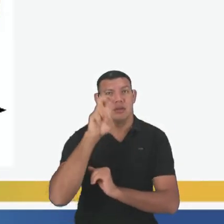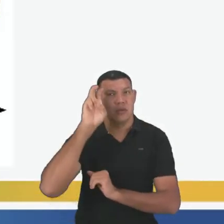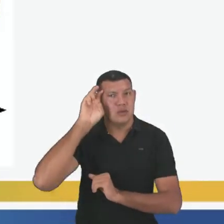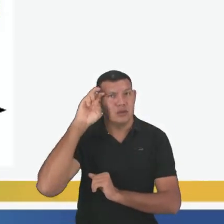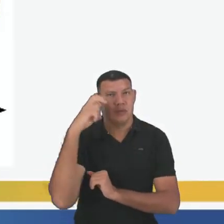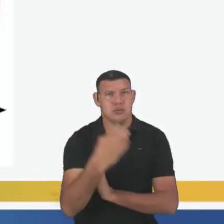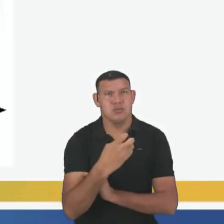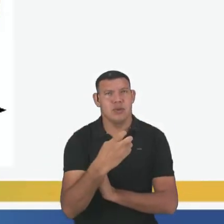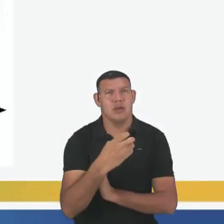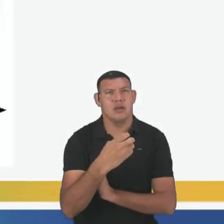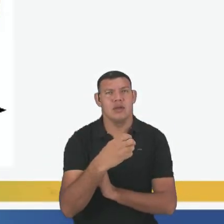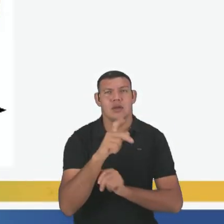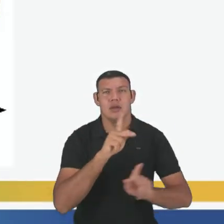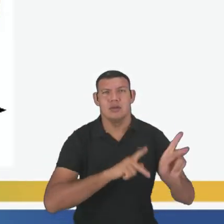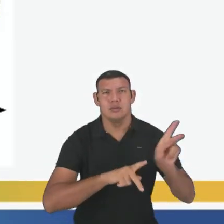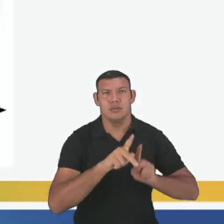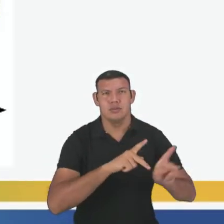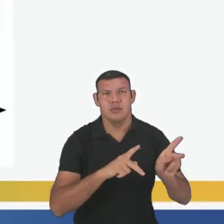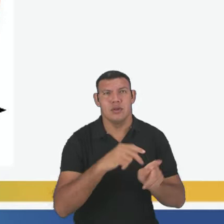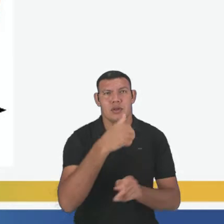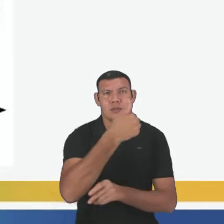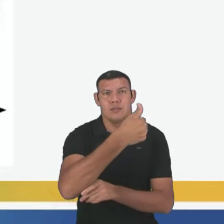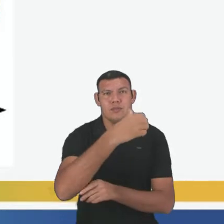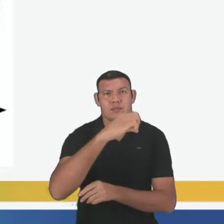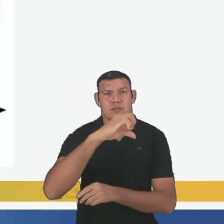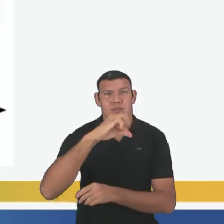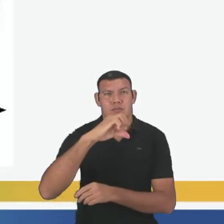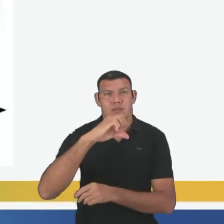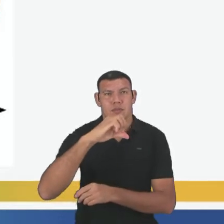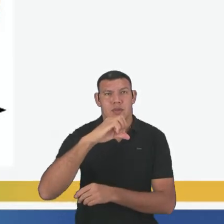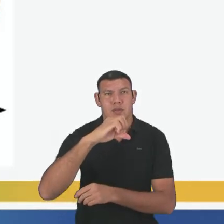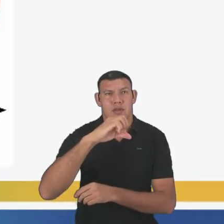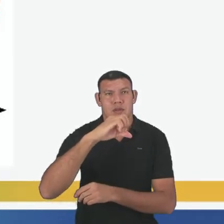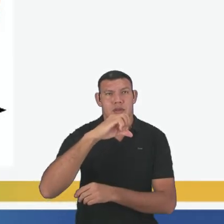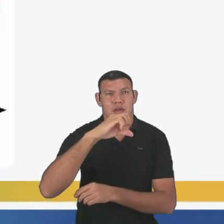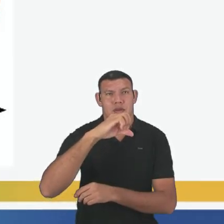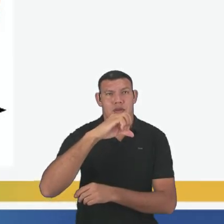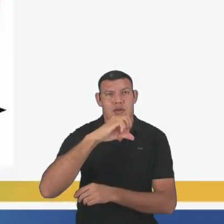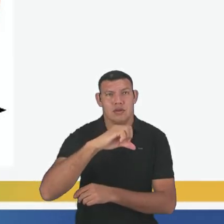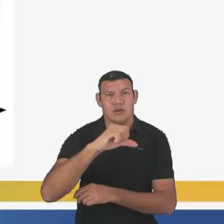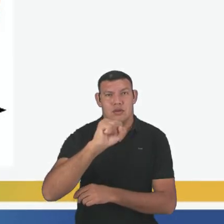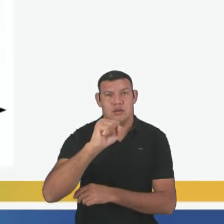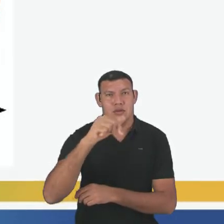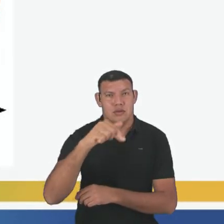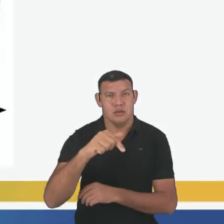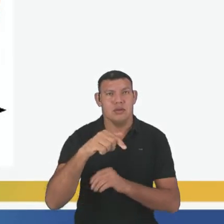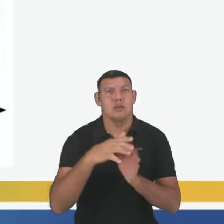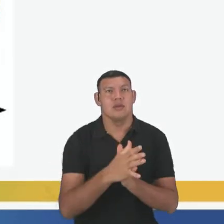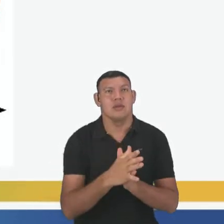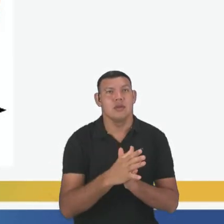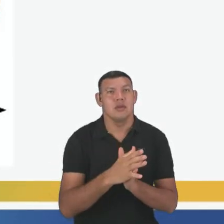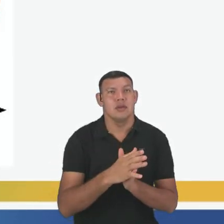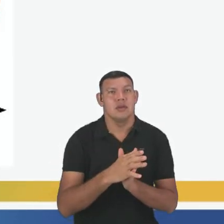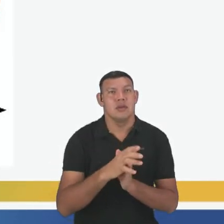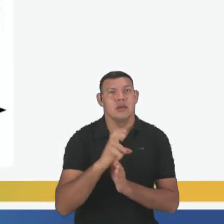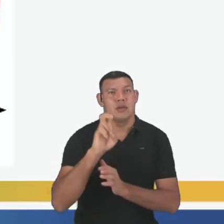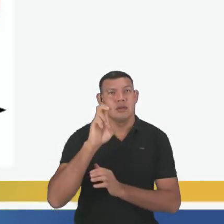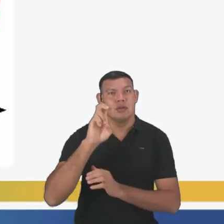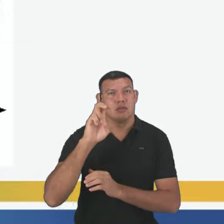bilhões, 2012, isso é tudo dado segundo a ONU, 7 bilhões,